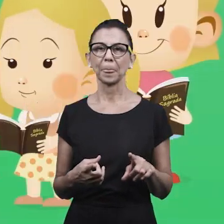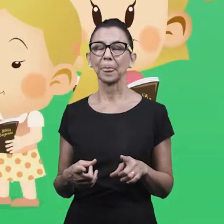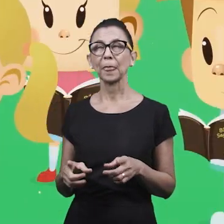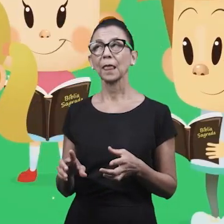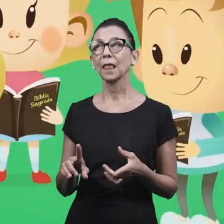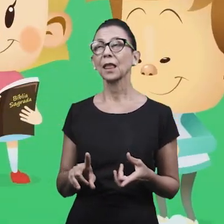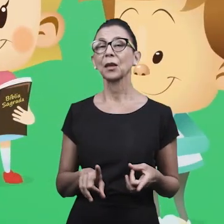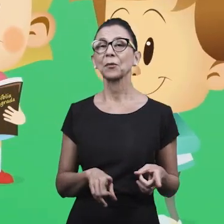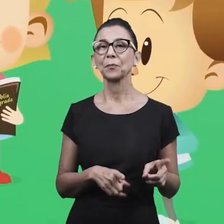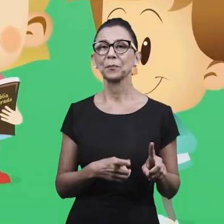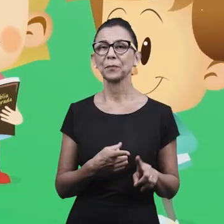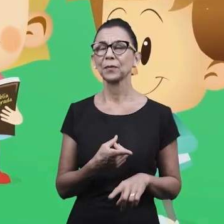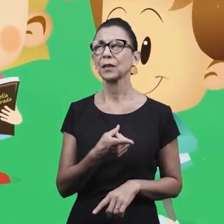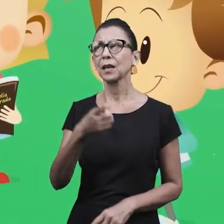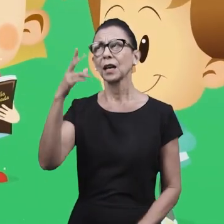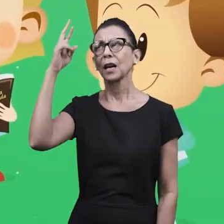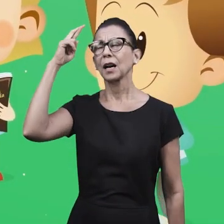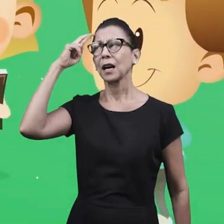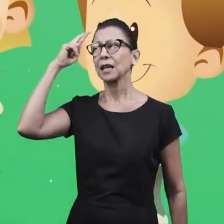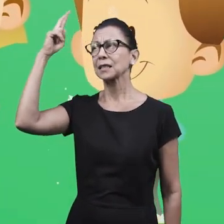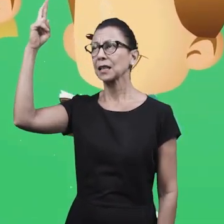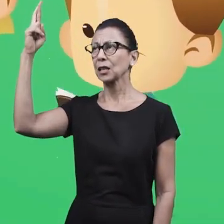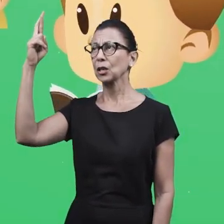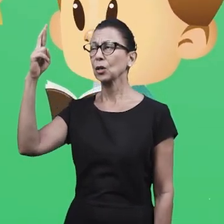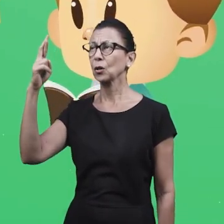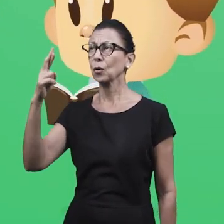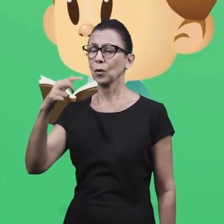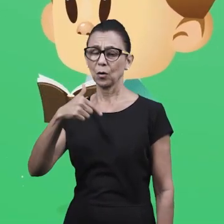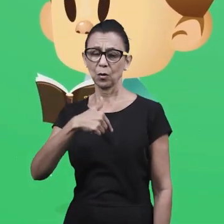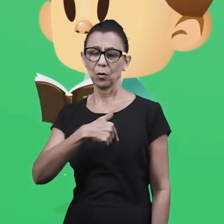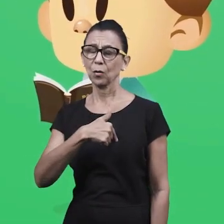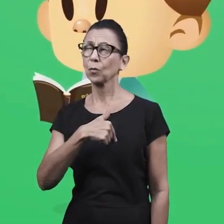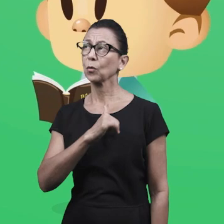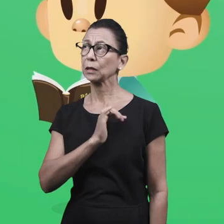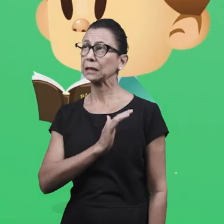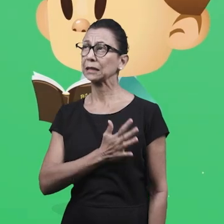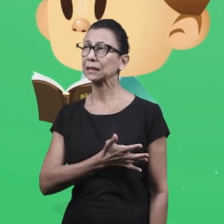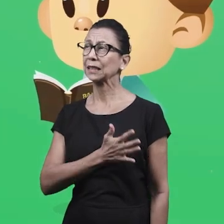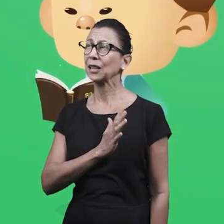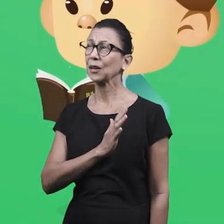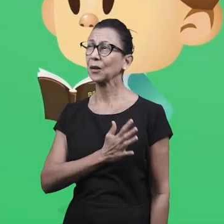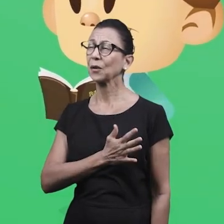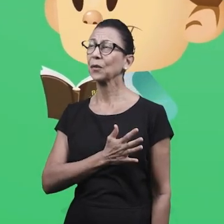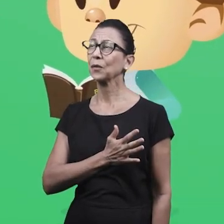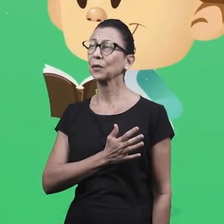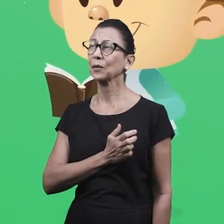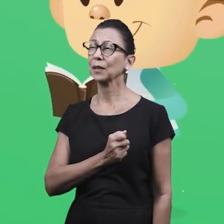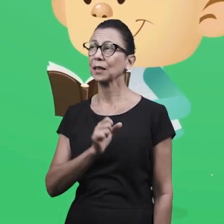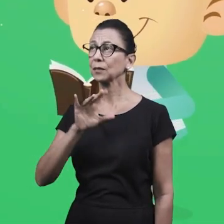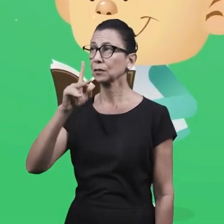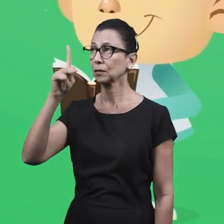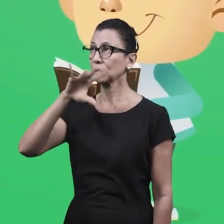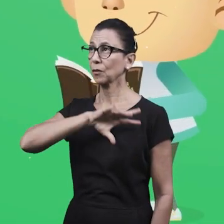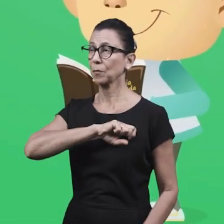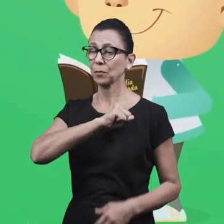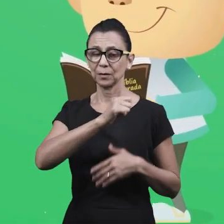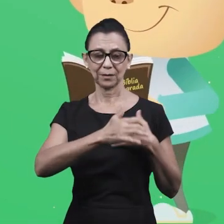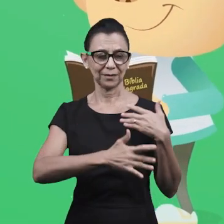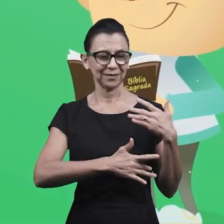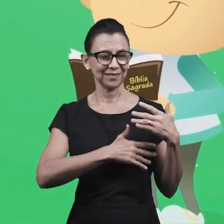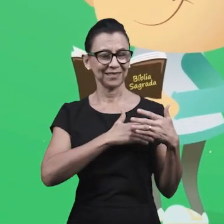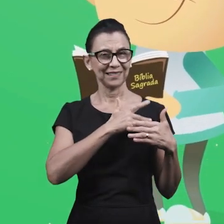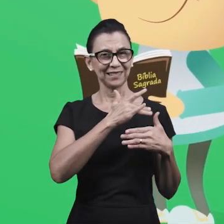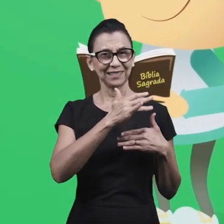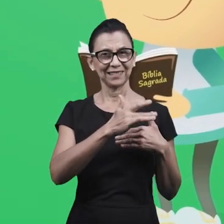Dá-me um coração cheio do teu amor, que sempre reconheça